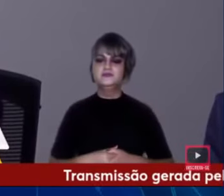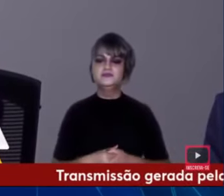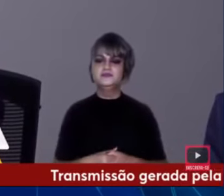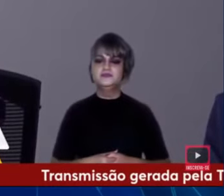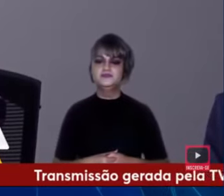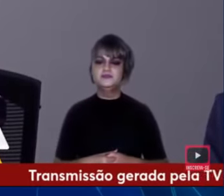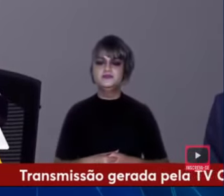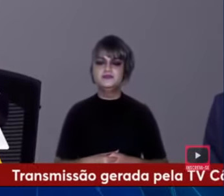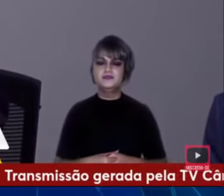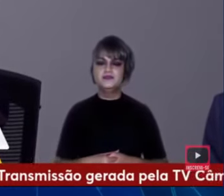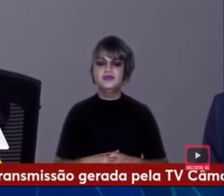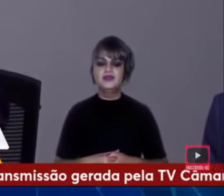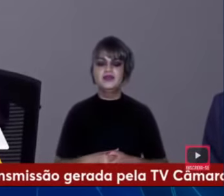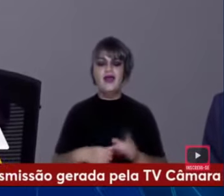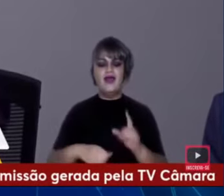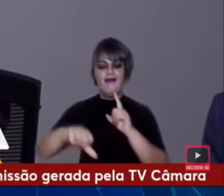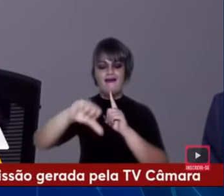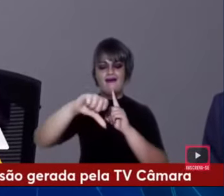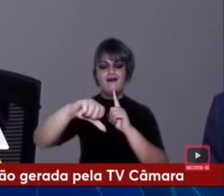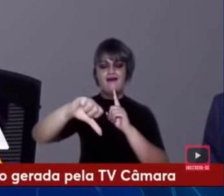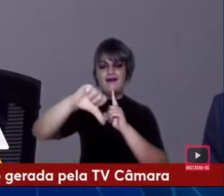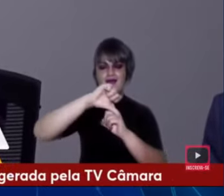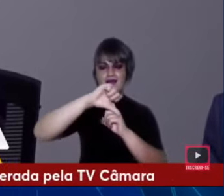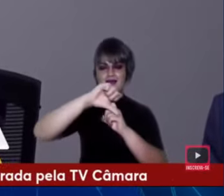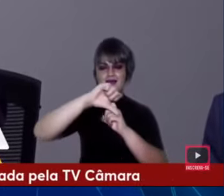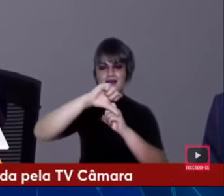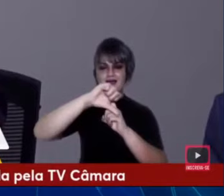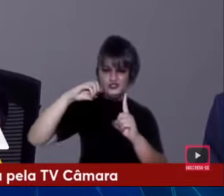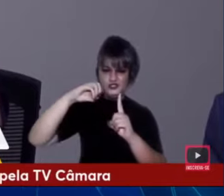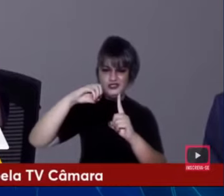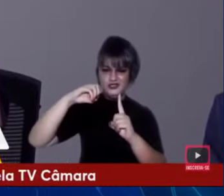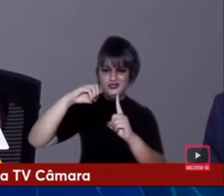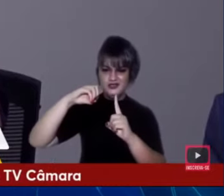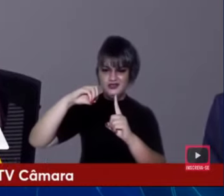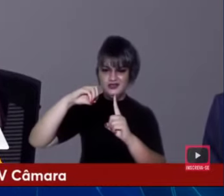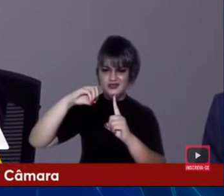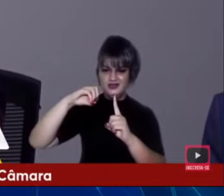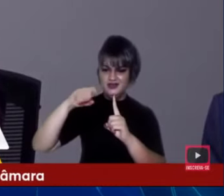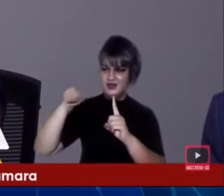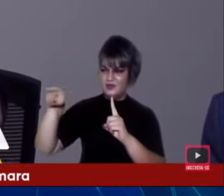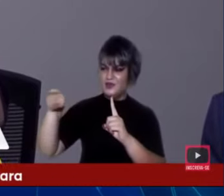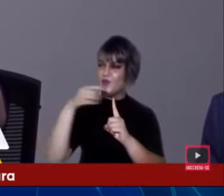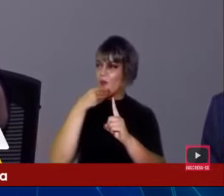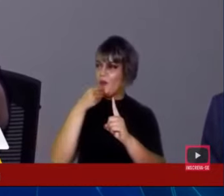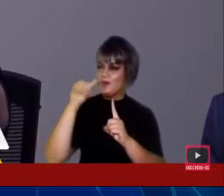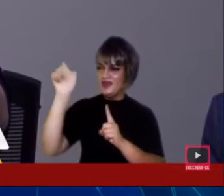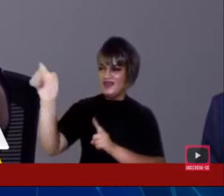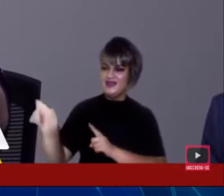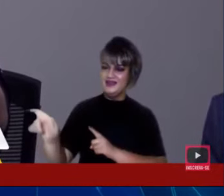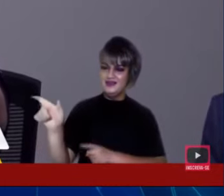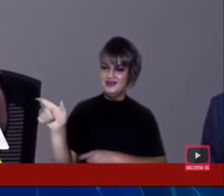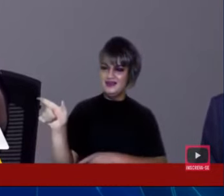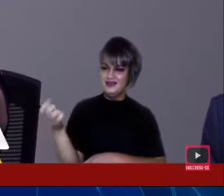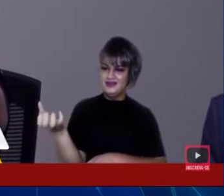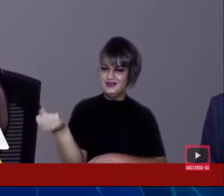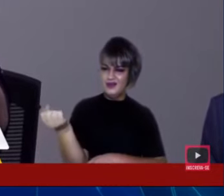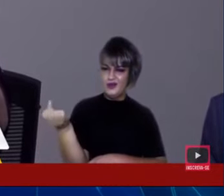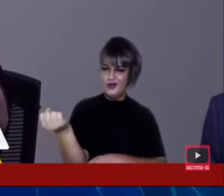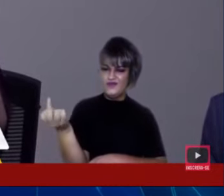haver anistia ao covardão e aos seus covardes, ao seu séquito de